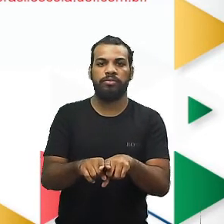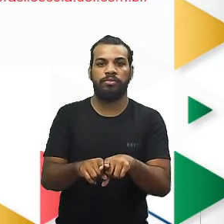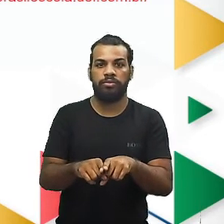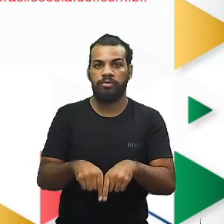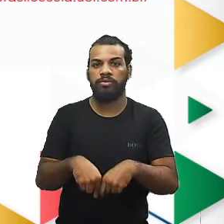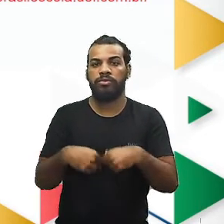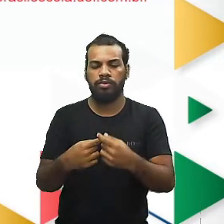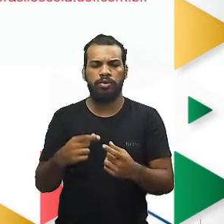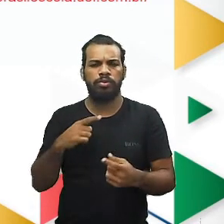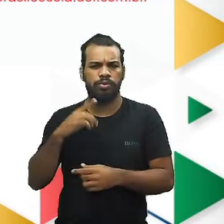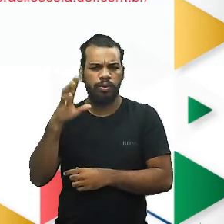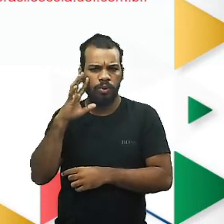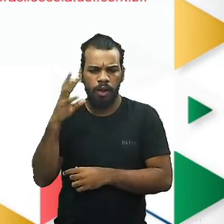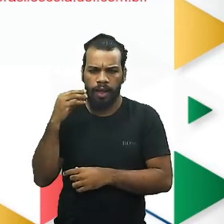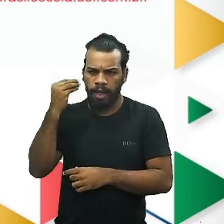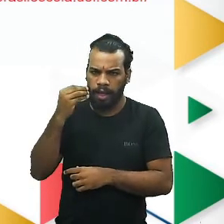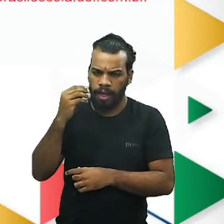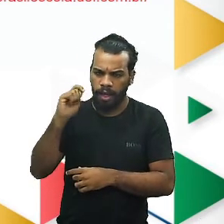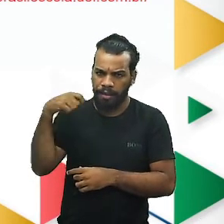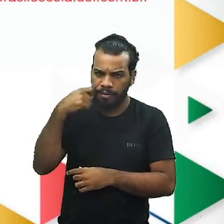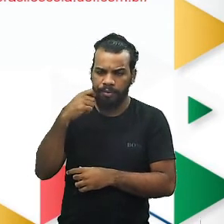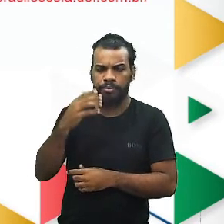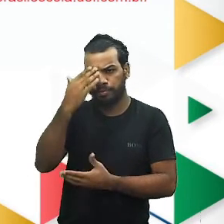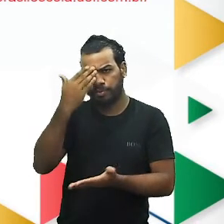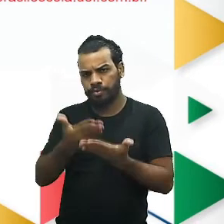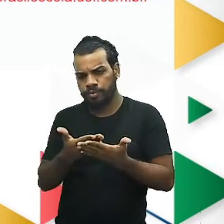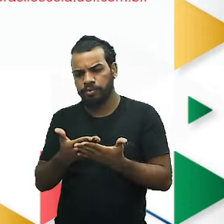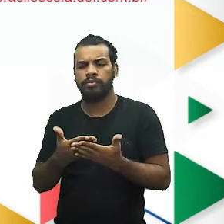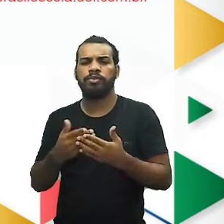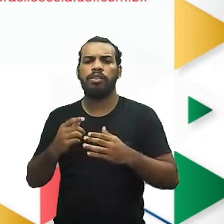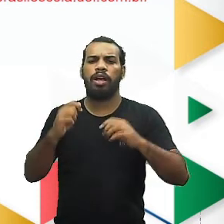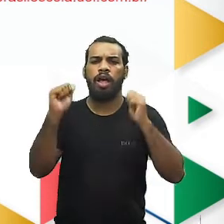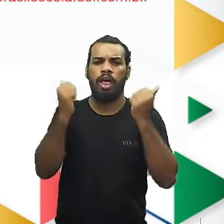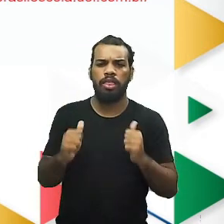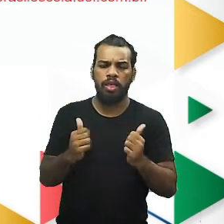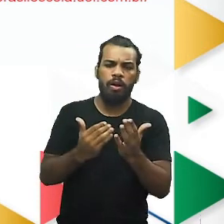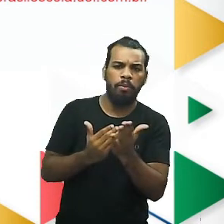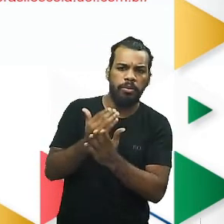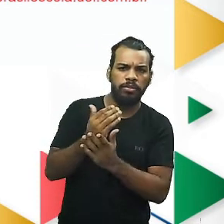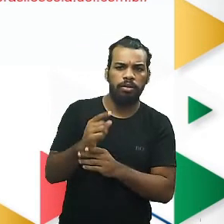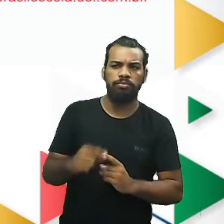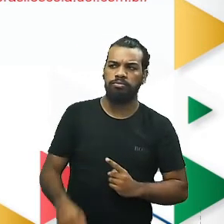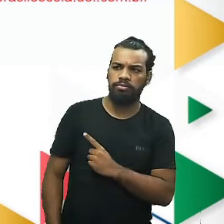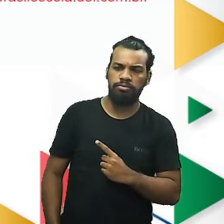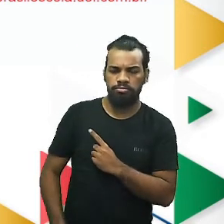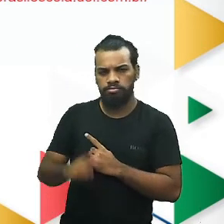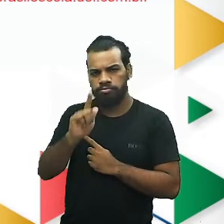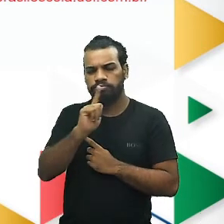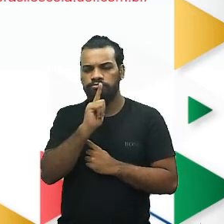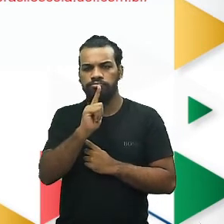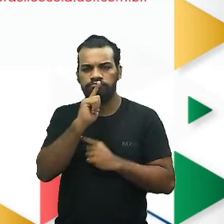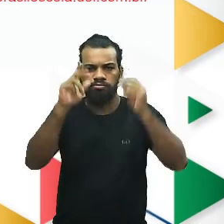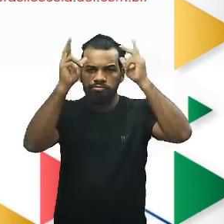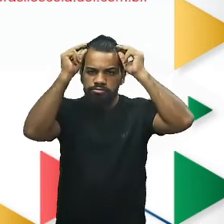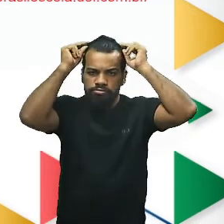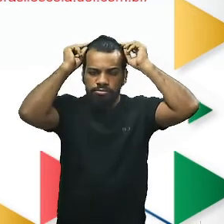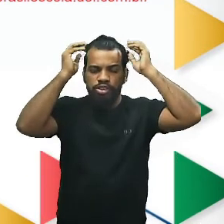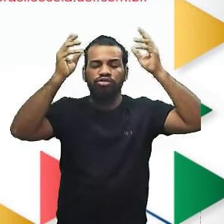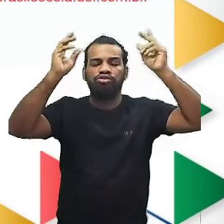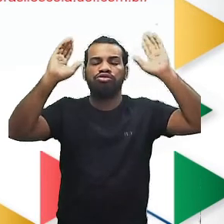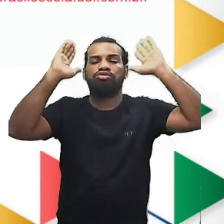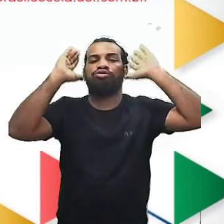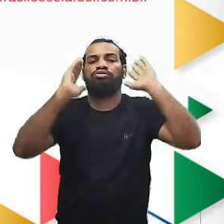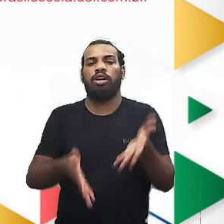alguns teóricos de arte que acreditam que os musicais tenham começado daí, né? Com alguns espetáculos já dessa época